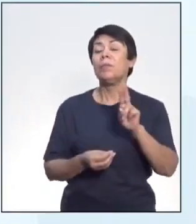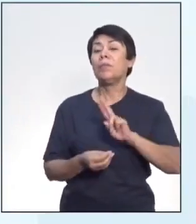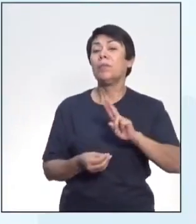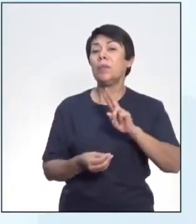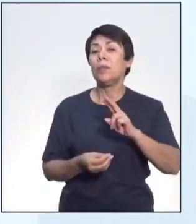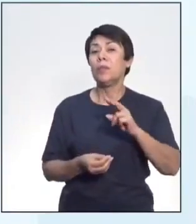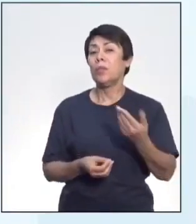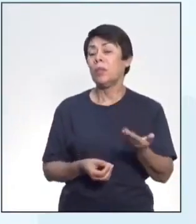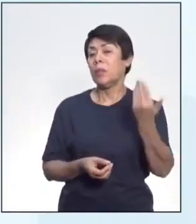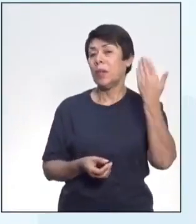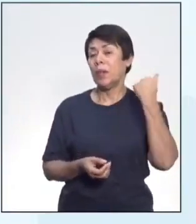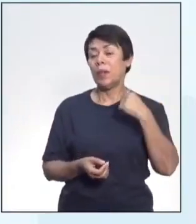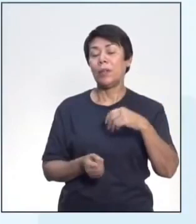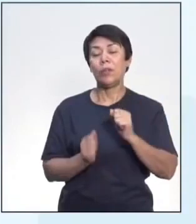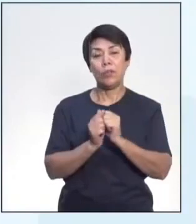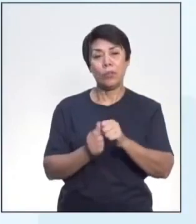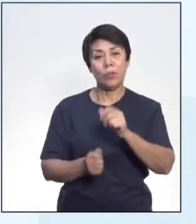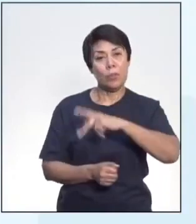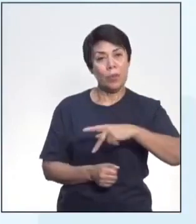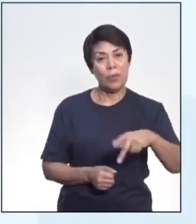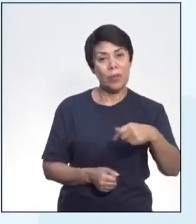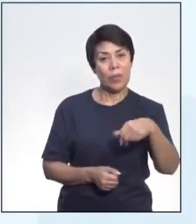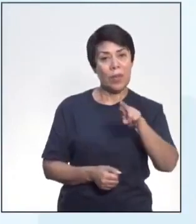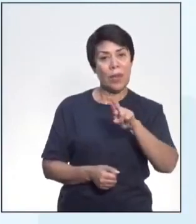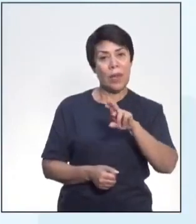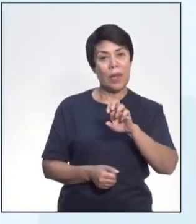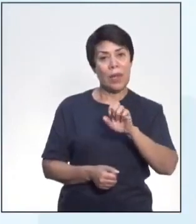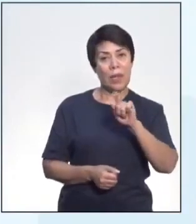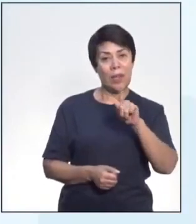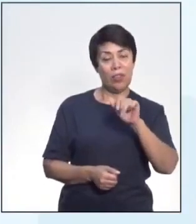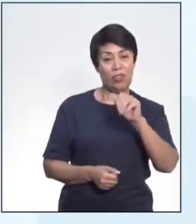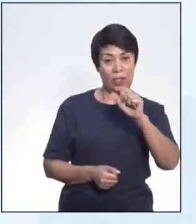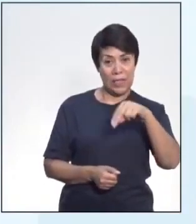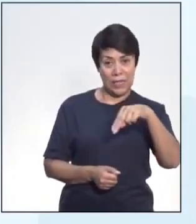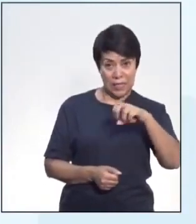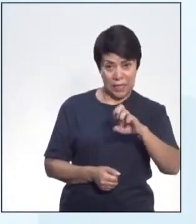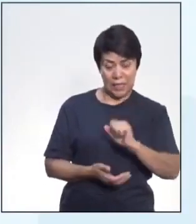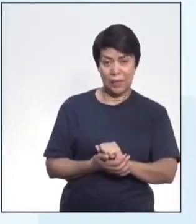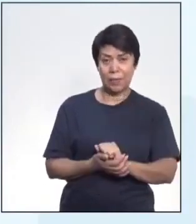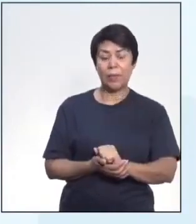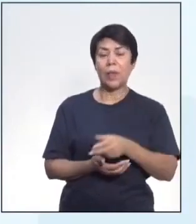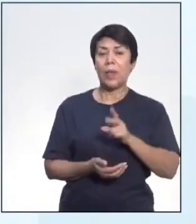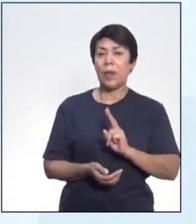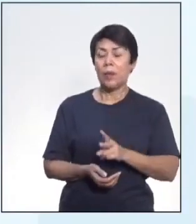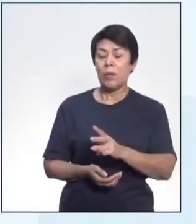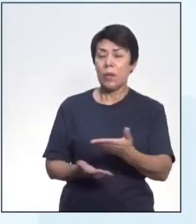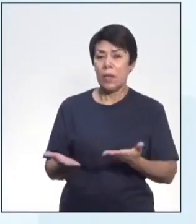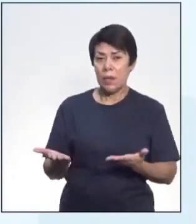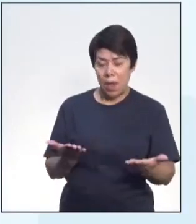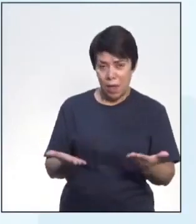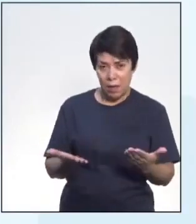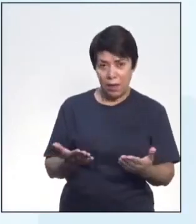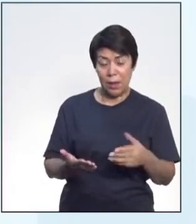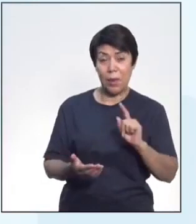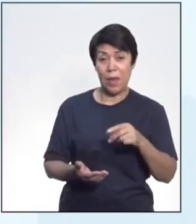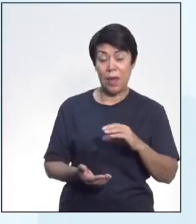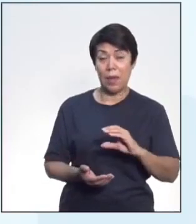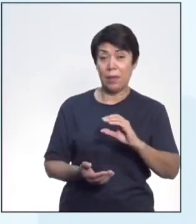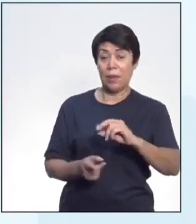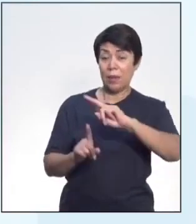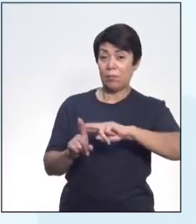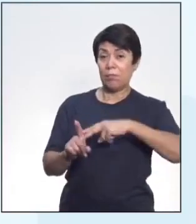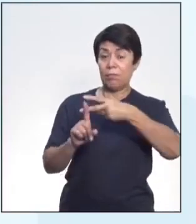professora Regiane, que Kc, constante de equilíbrio, é o quê? A concentração do meu componente C